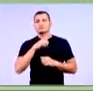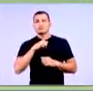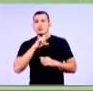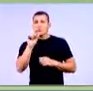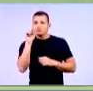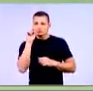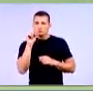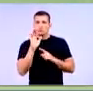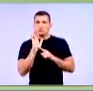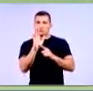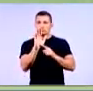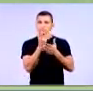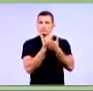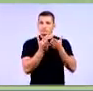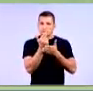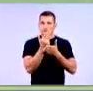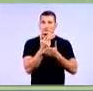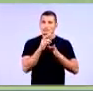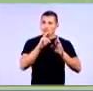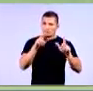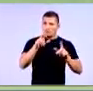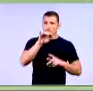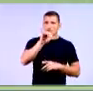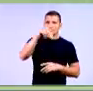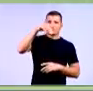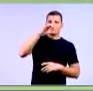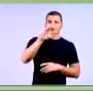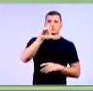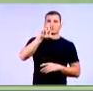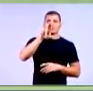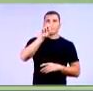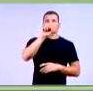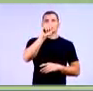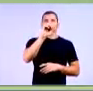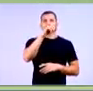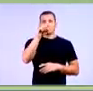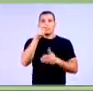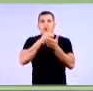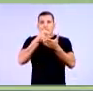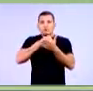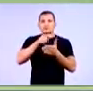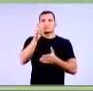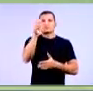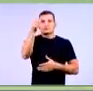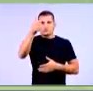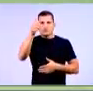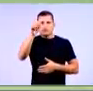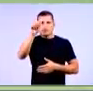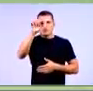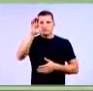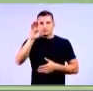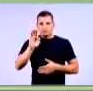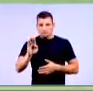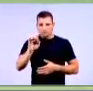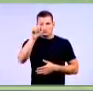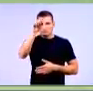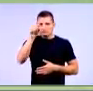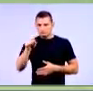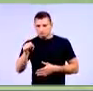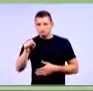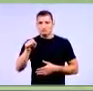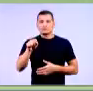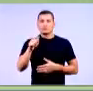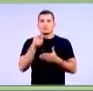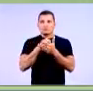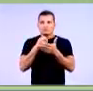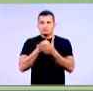isso no diagrama. Tá? Então diferente da inclusão, que obriga que os dois casos de uso aconteçam. Tá? Então a extensão,